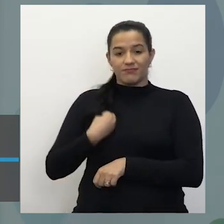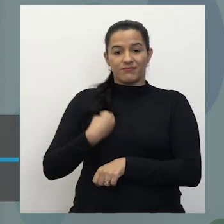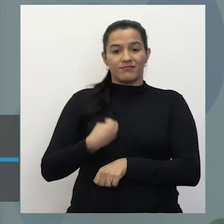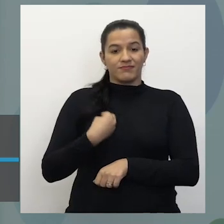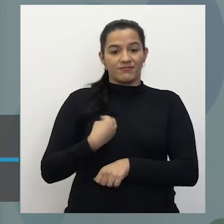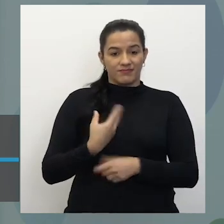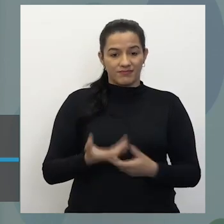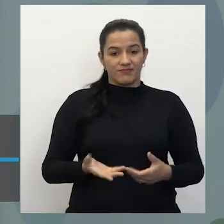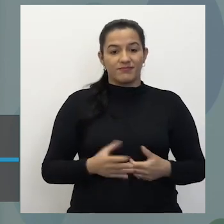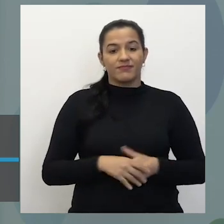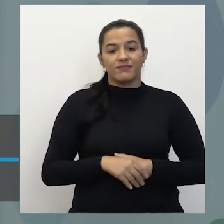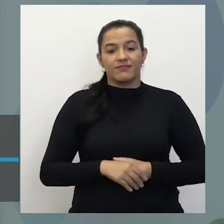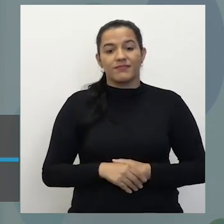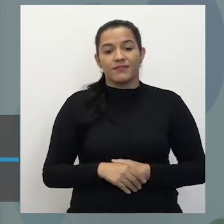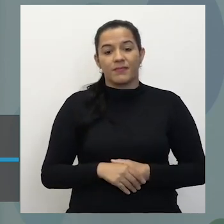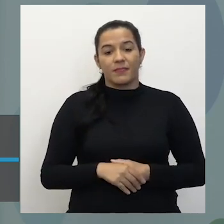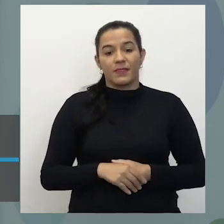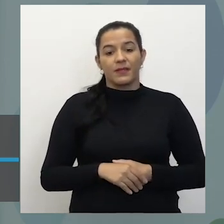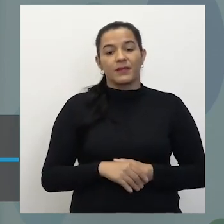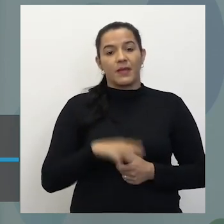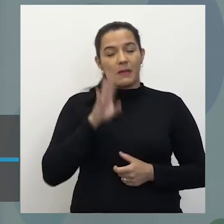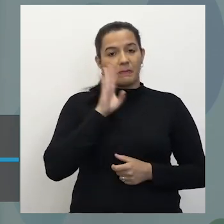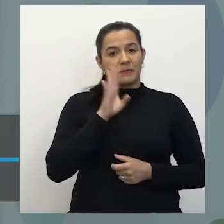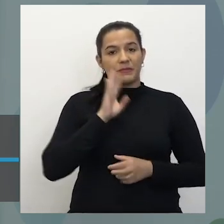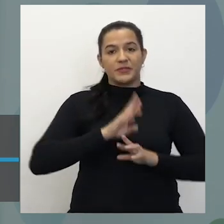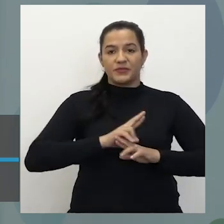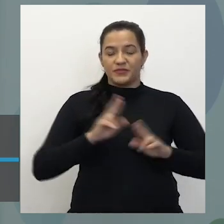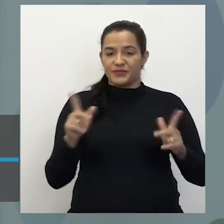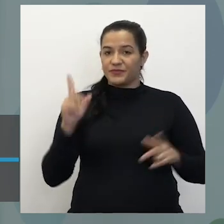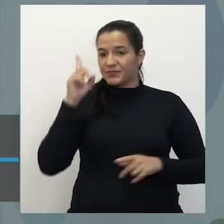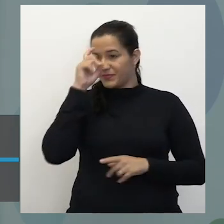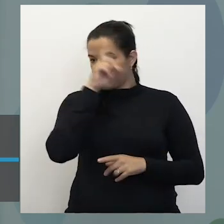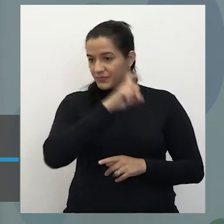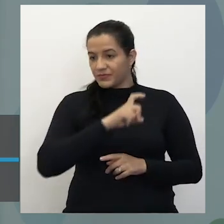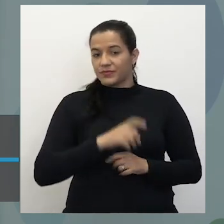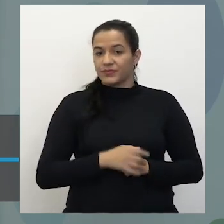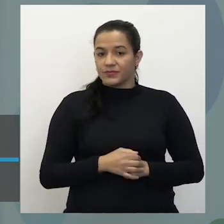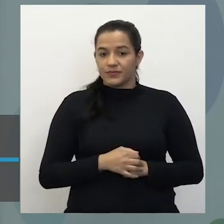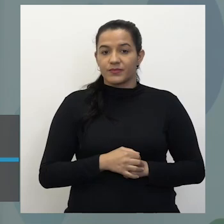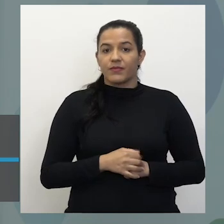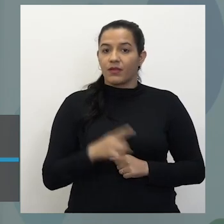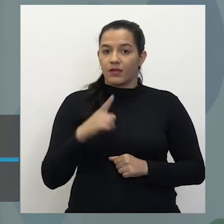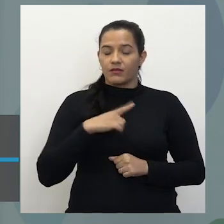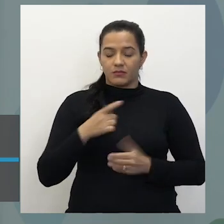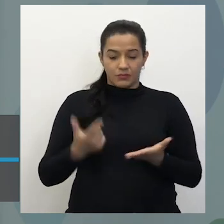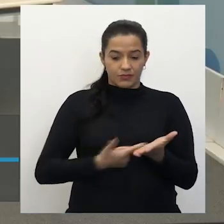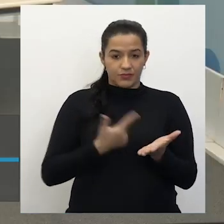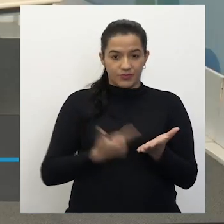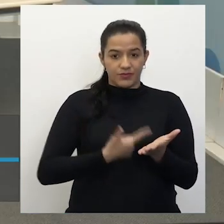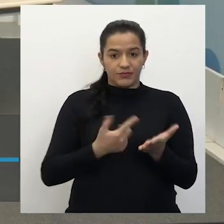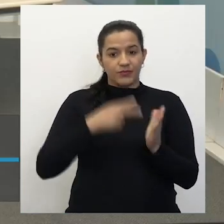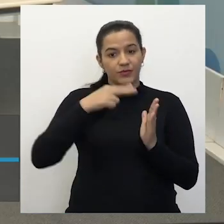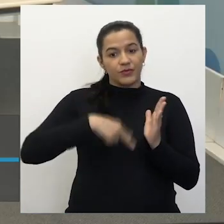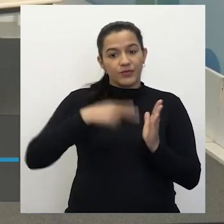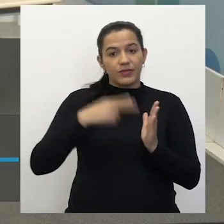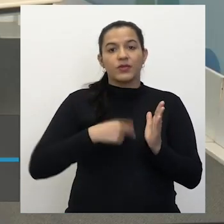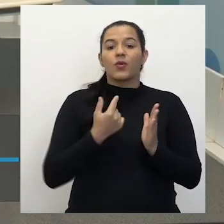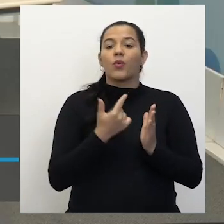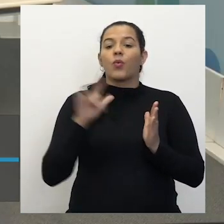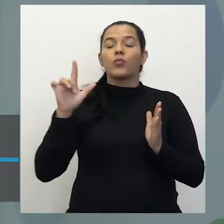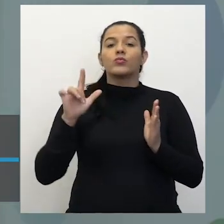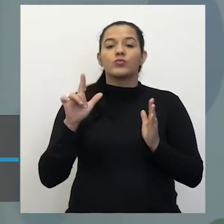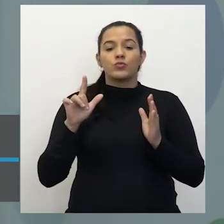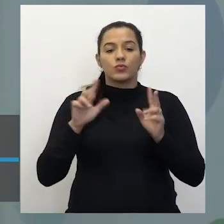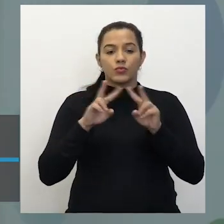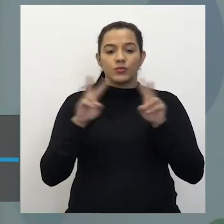né? Live action, né? No cinema, isso é bem difícil, é bem complicado. Tem um livro que eu lia bastante, a professora lembrou, né? Mas eu li um outro, que é da